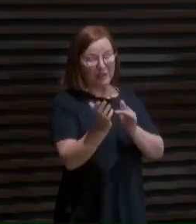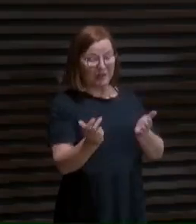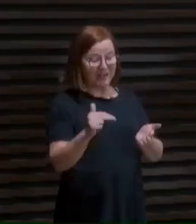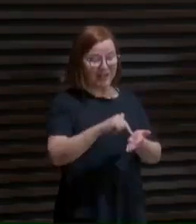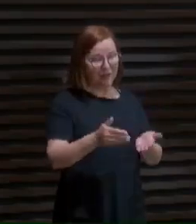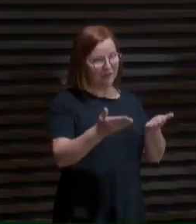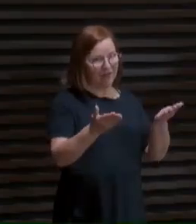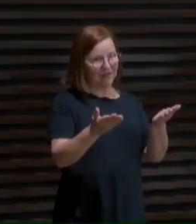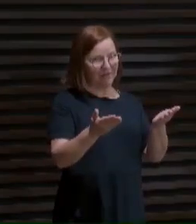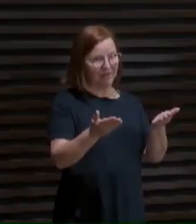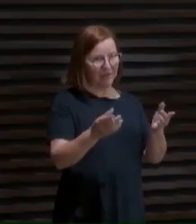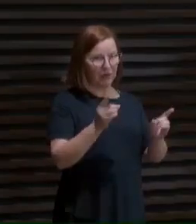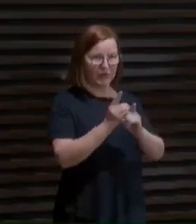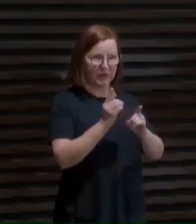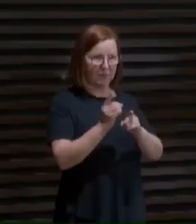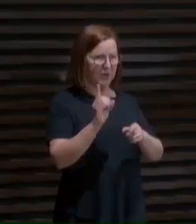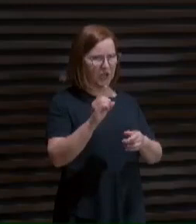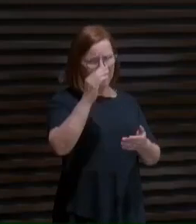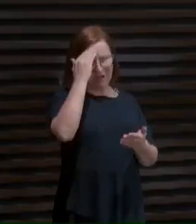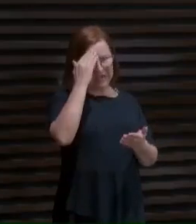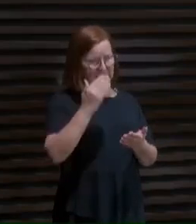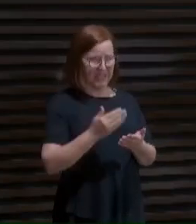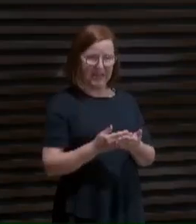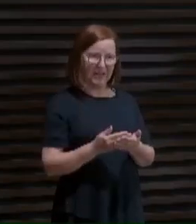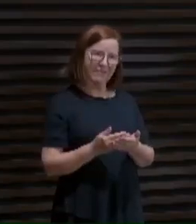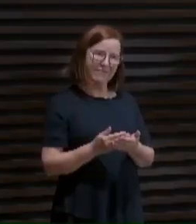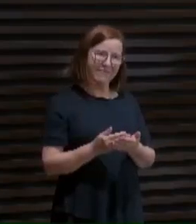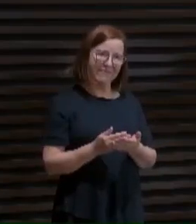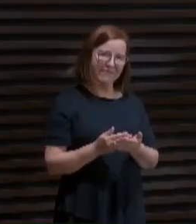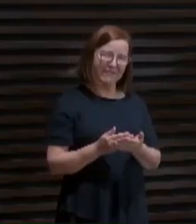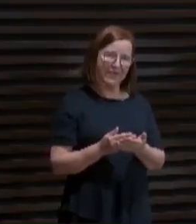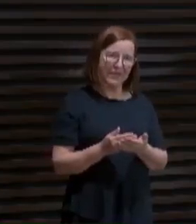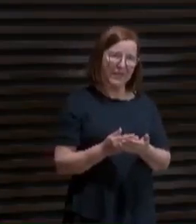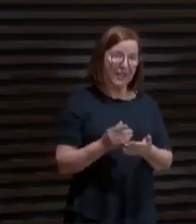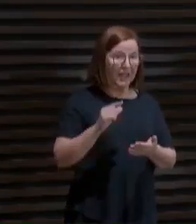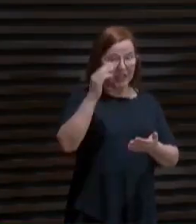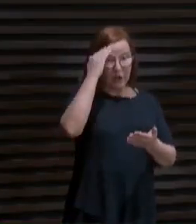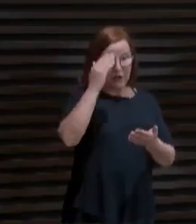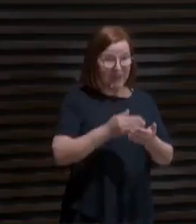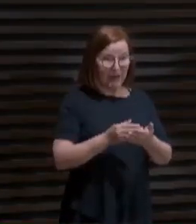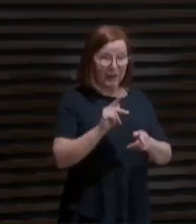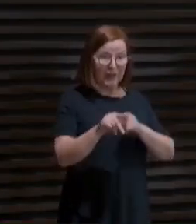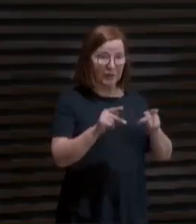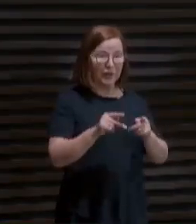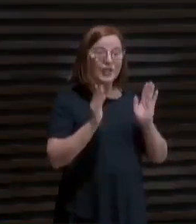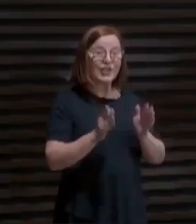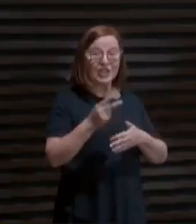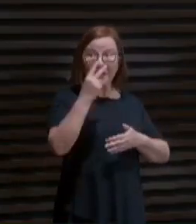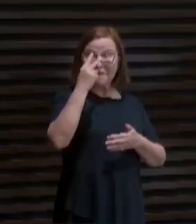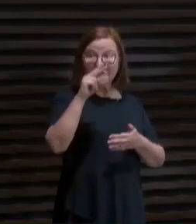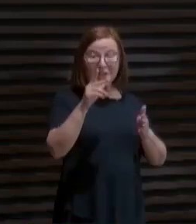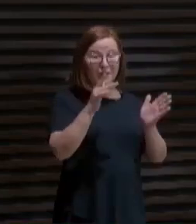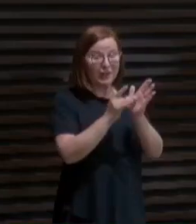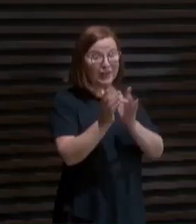Eles não só não criam, como não creram naqueles que já falavam da ressurreição deles. Era um bando